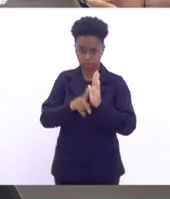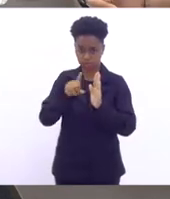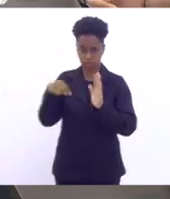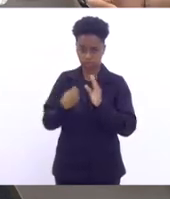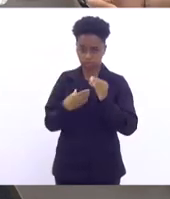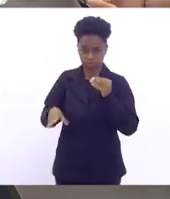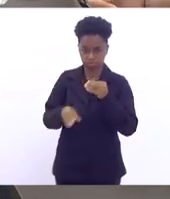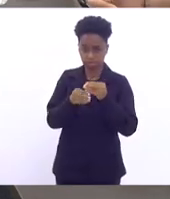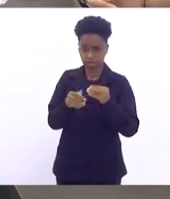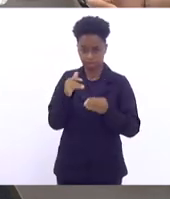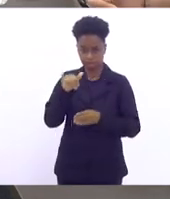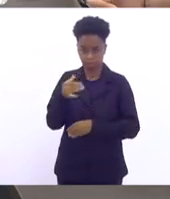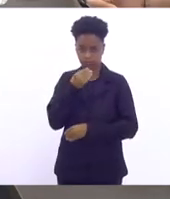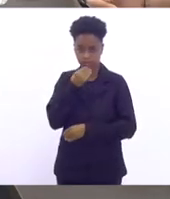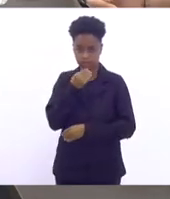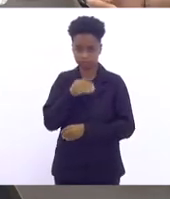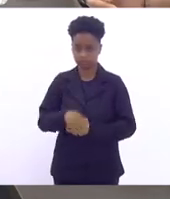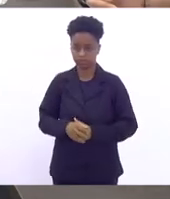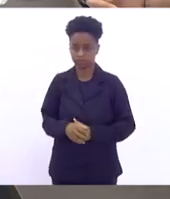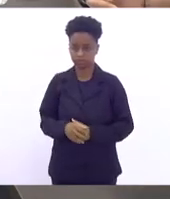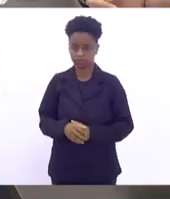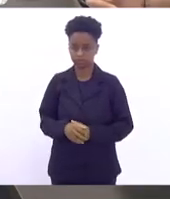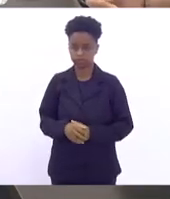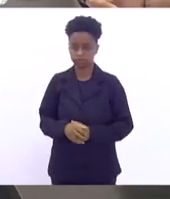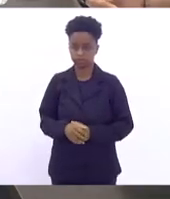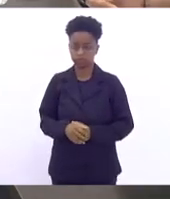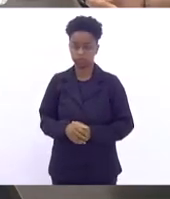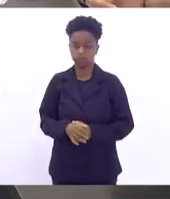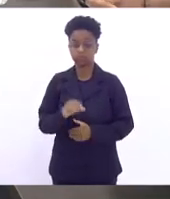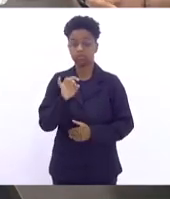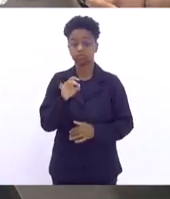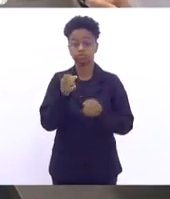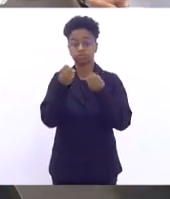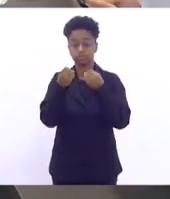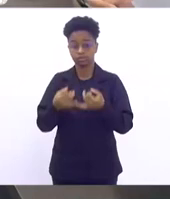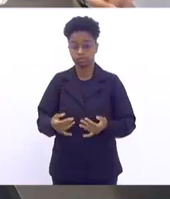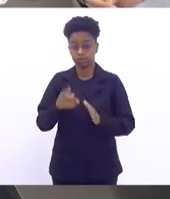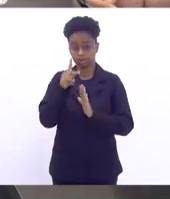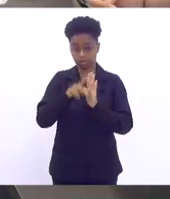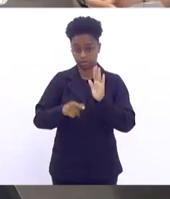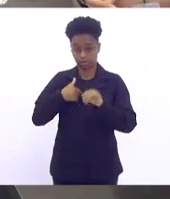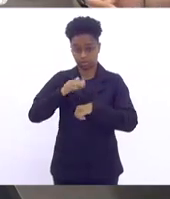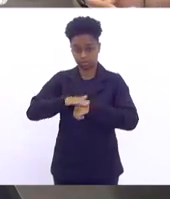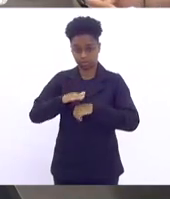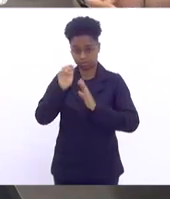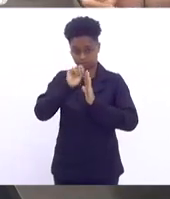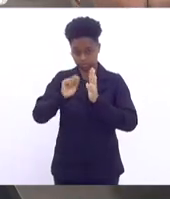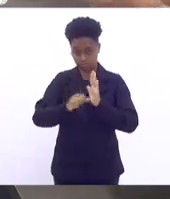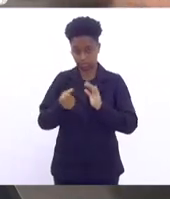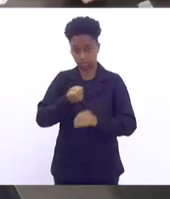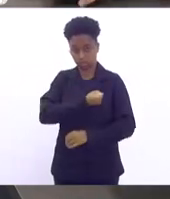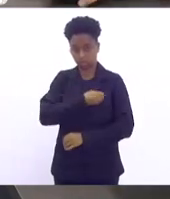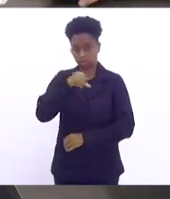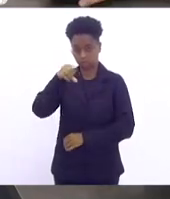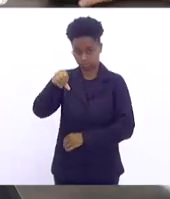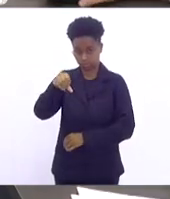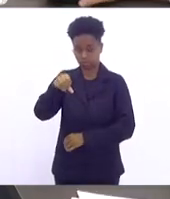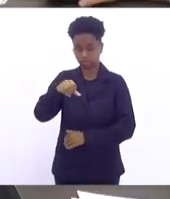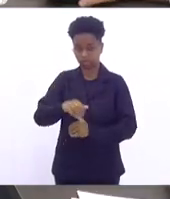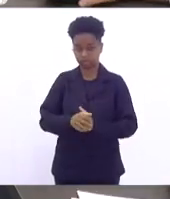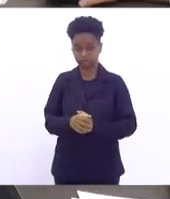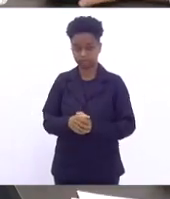aproveite o código Deputado Freire deputada o projeto que está sob minha relatoria é o nove chamando os trabalhos à